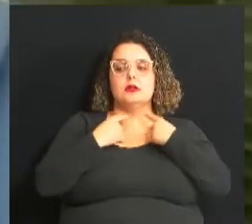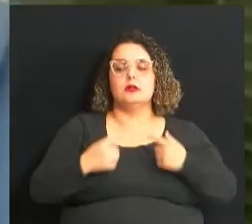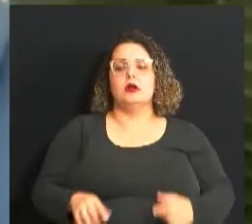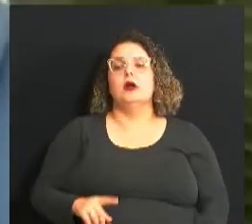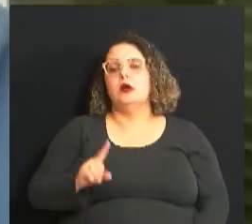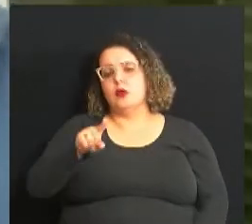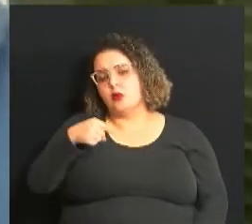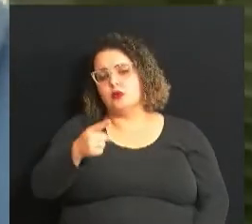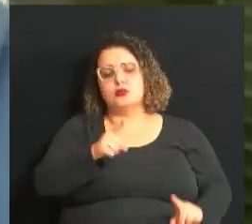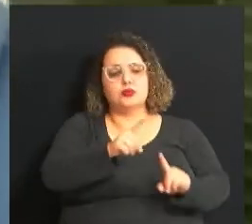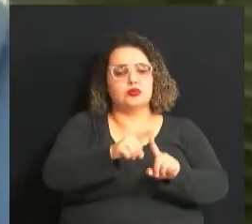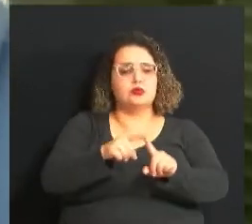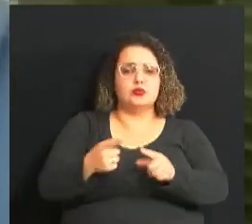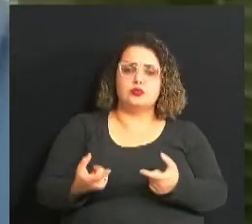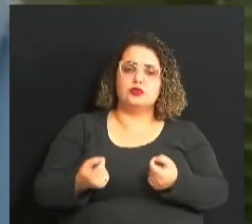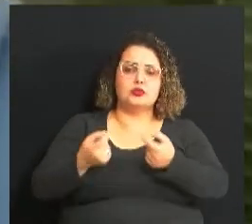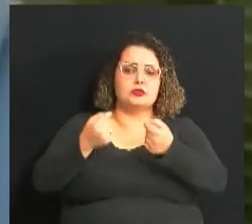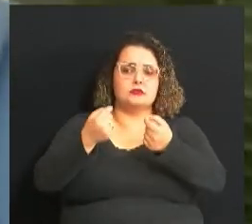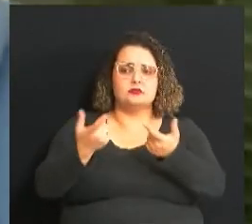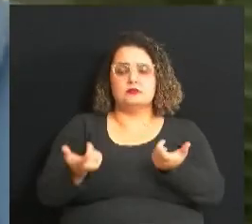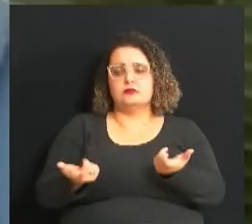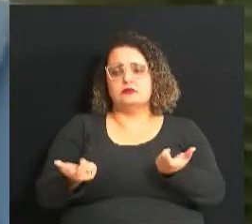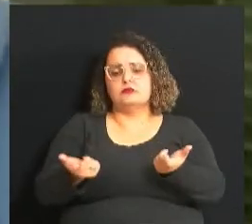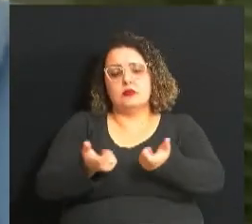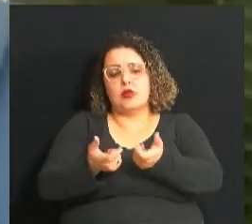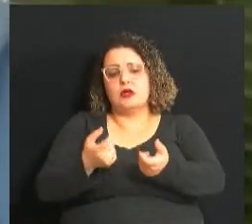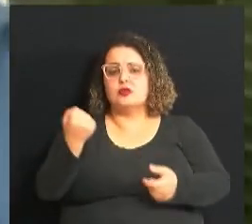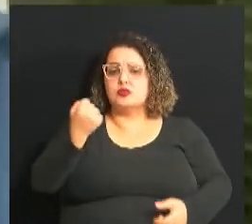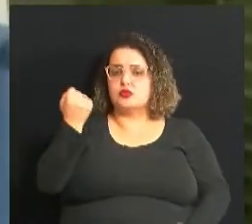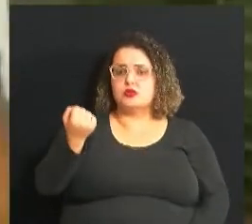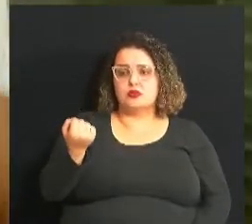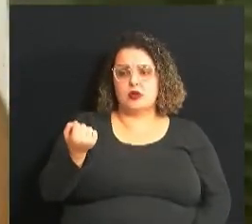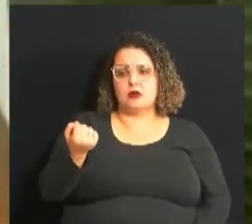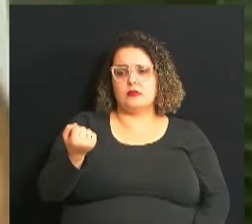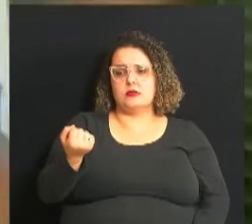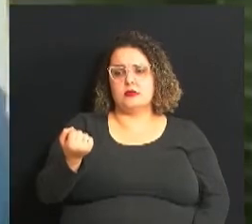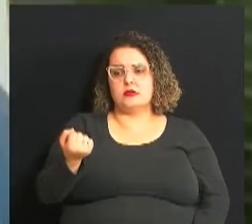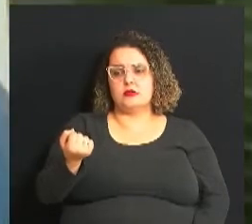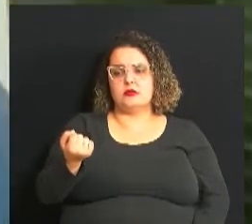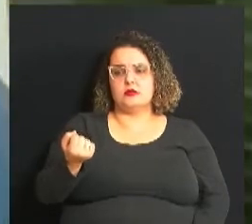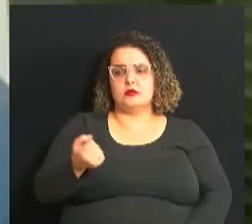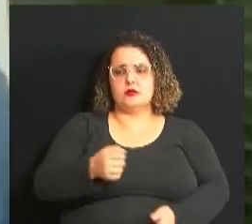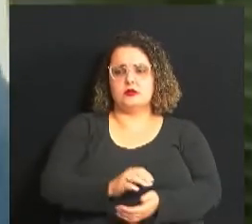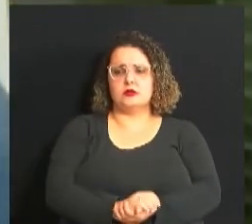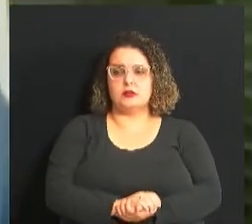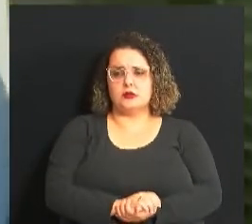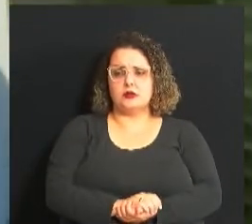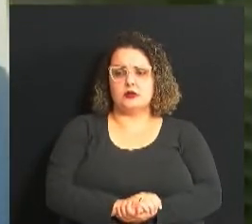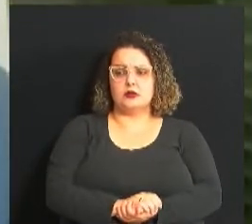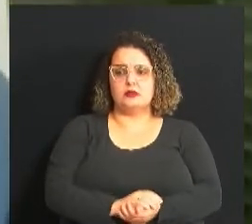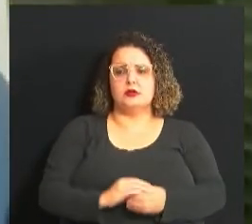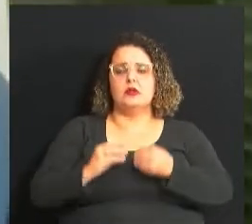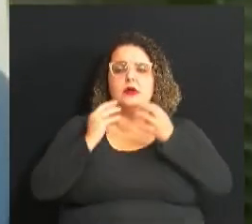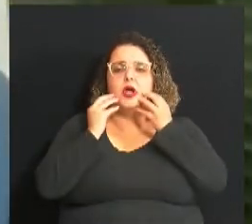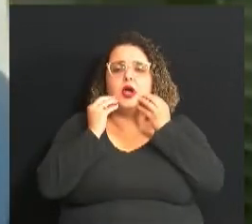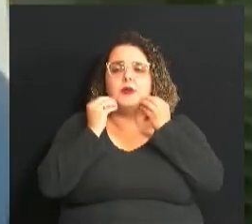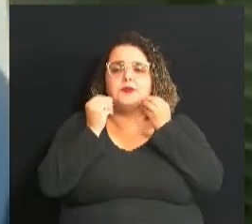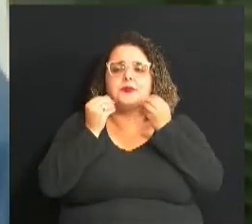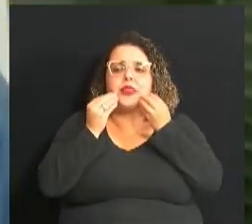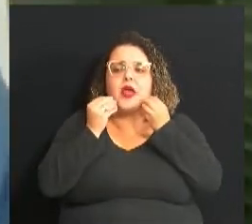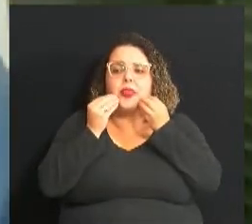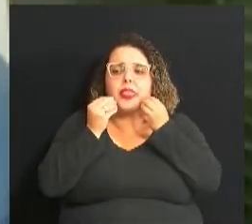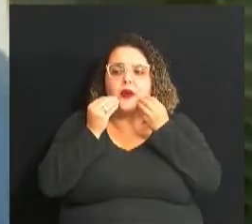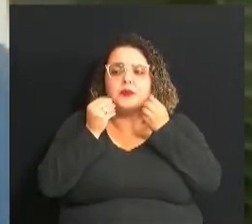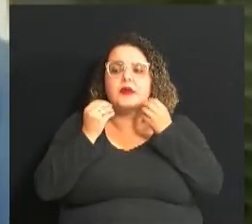né? Mas assim, são menos graves ou menos frequentes. Câncer de glândulas salivares, né? Nós temos aqui abaixo